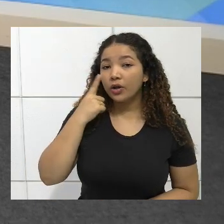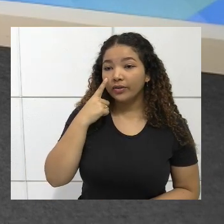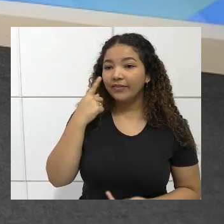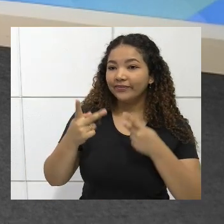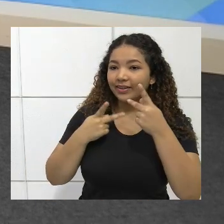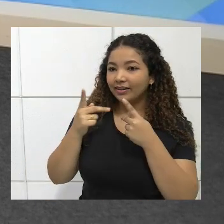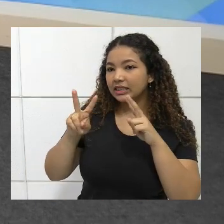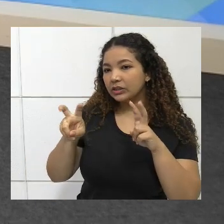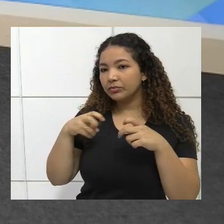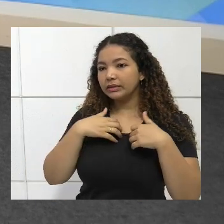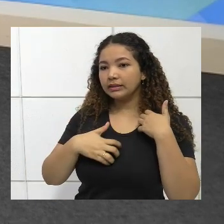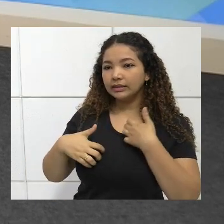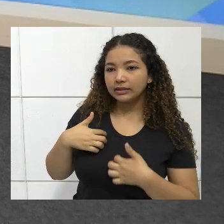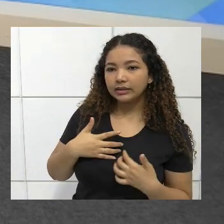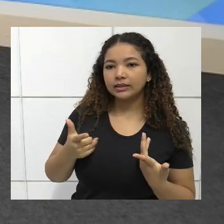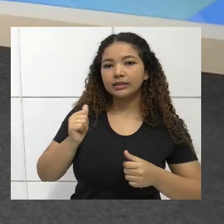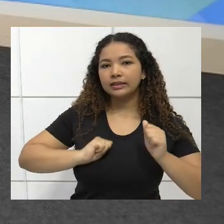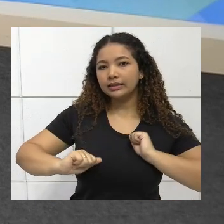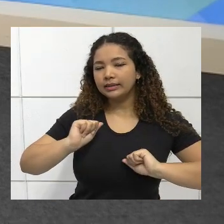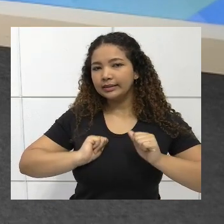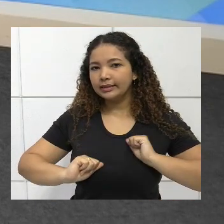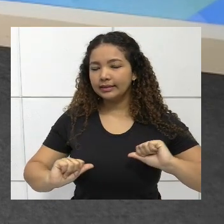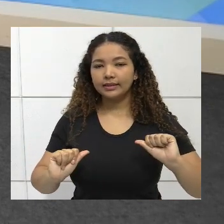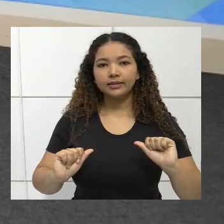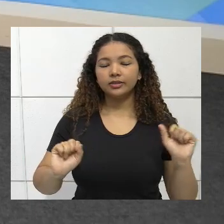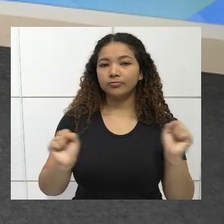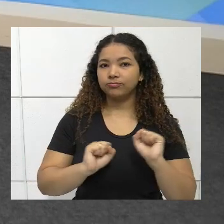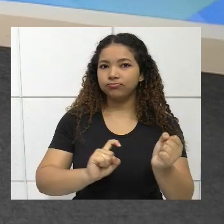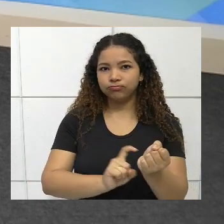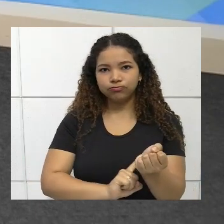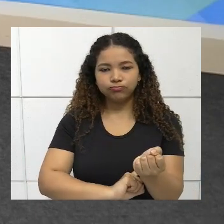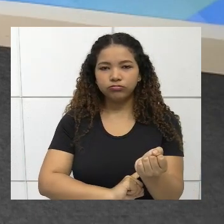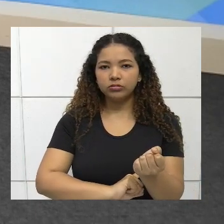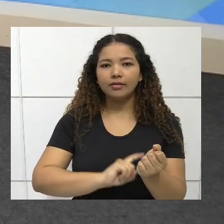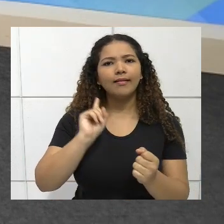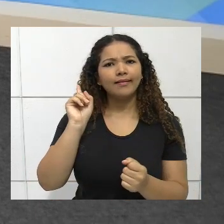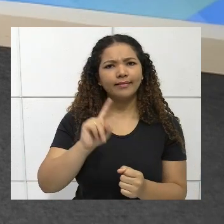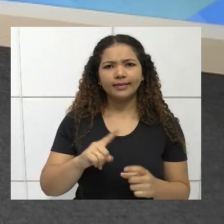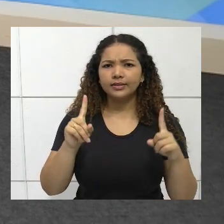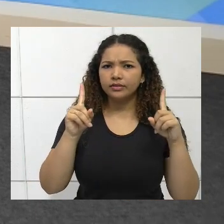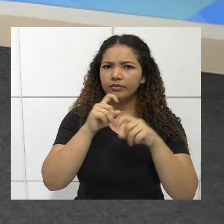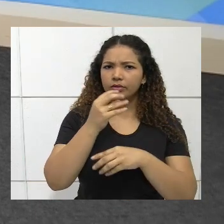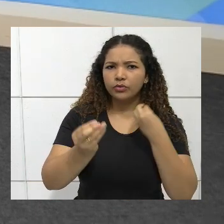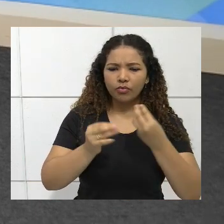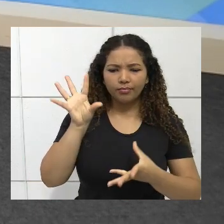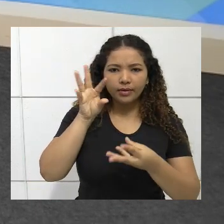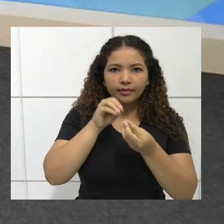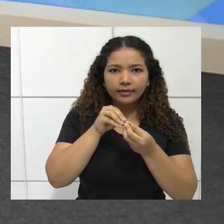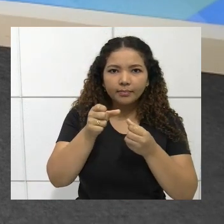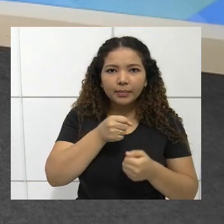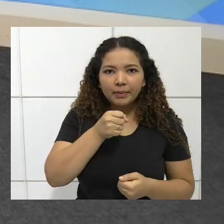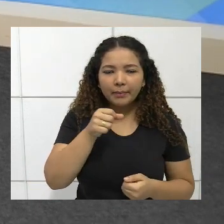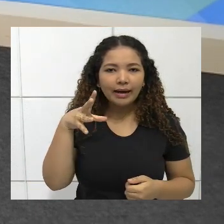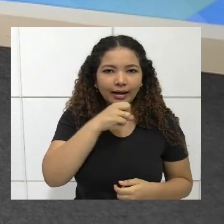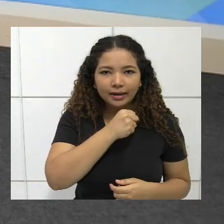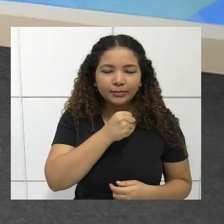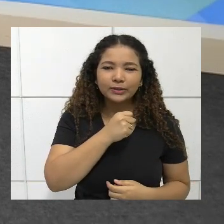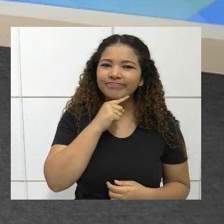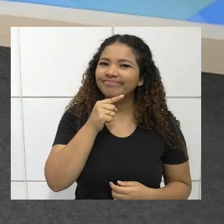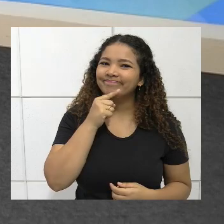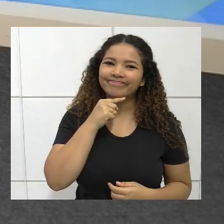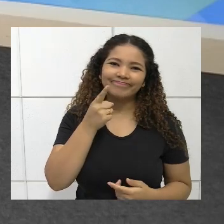estresse, ansiedade. São assuntos, como eu já disse, são tão complexos que num só programa não tem como a gente abordá-los, abordar de forma